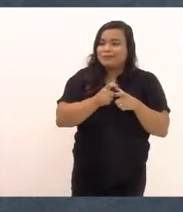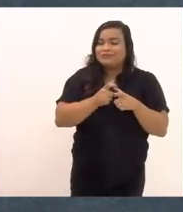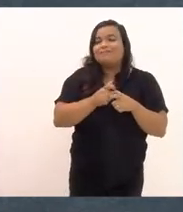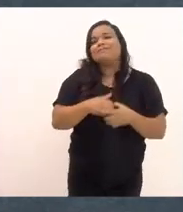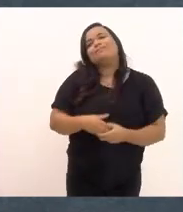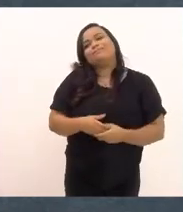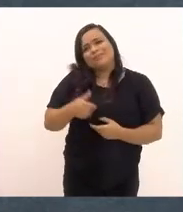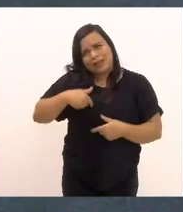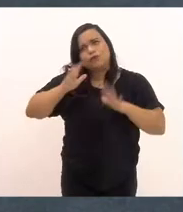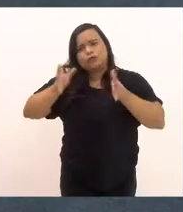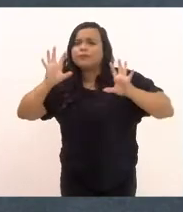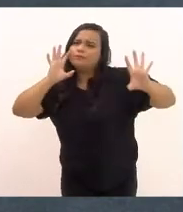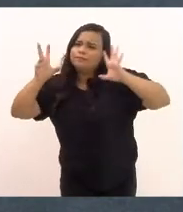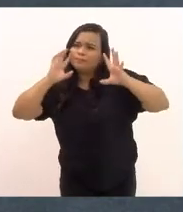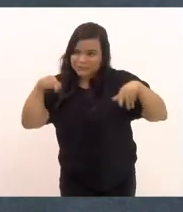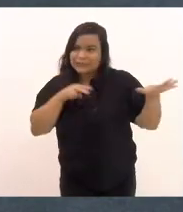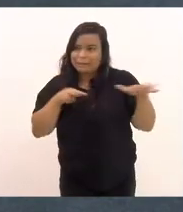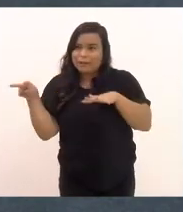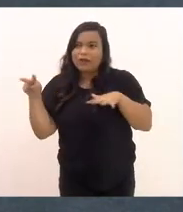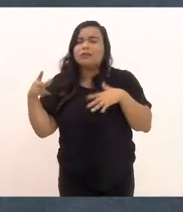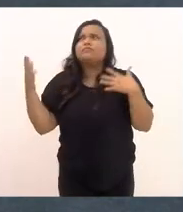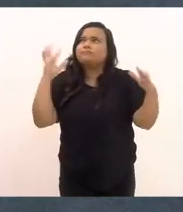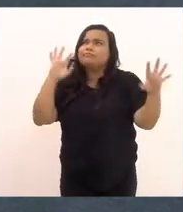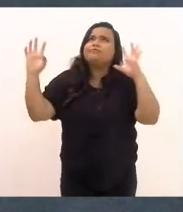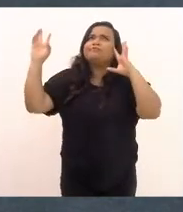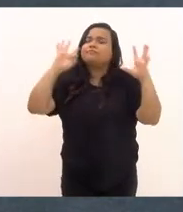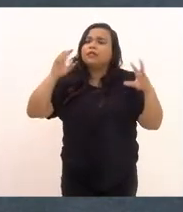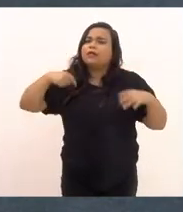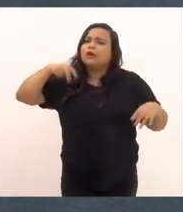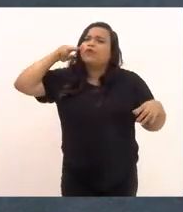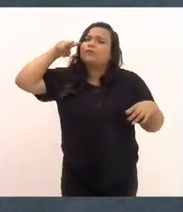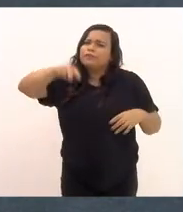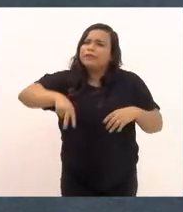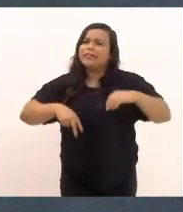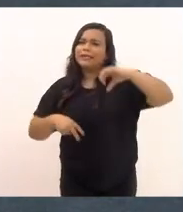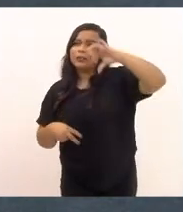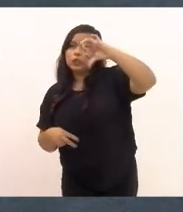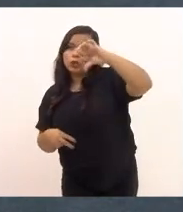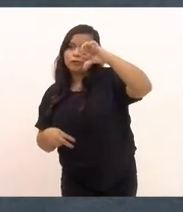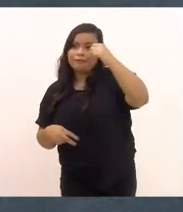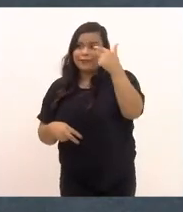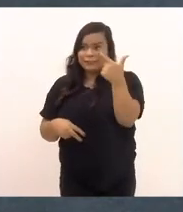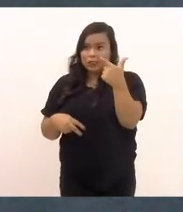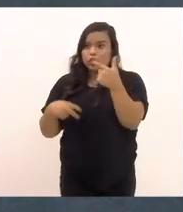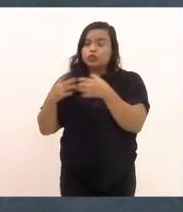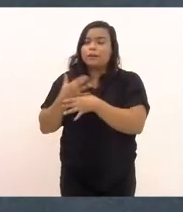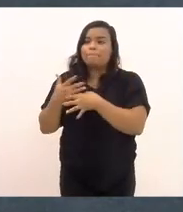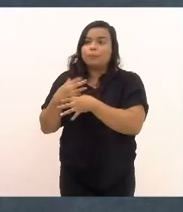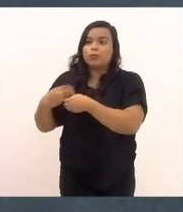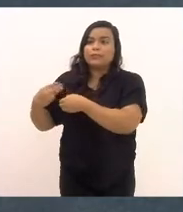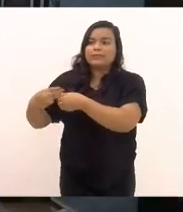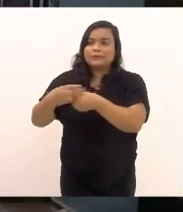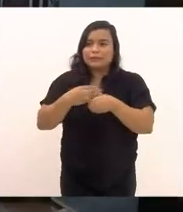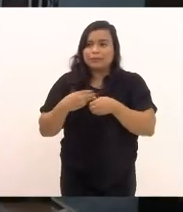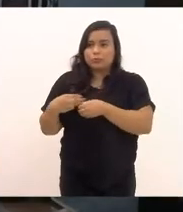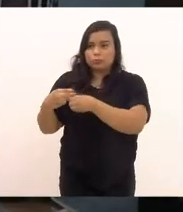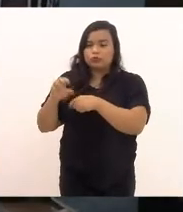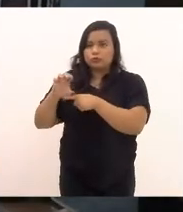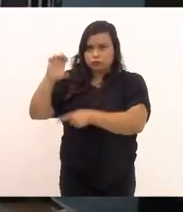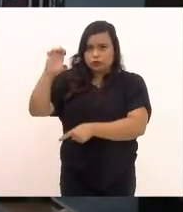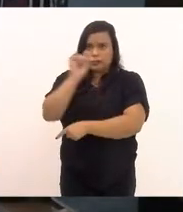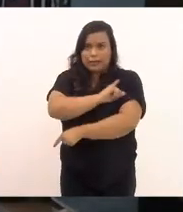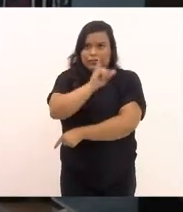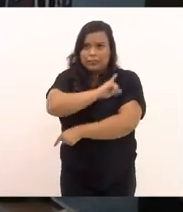uma breve reflexão essa semana e eu vi que dos 92 municípios que nós temos no nosso estado,